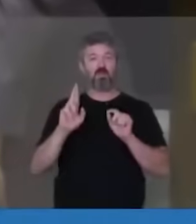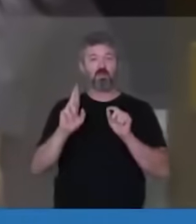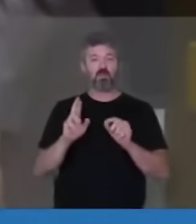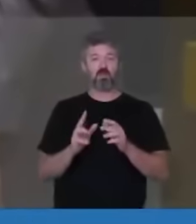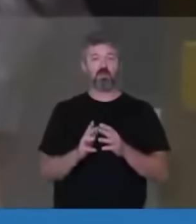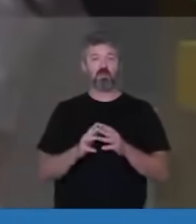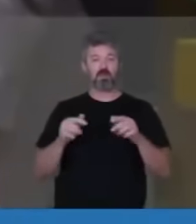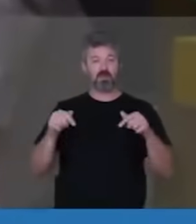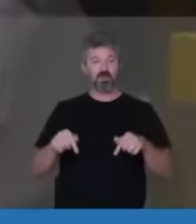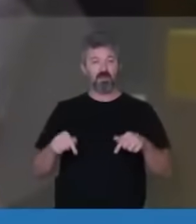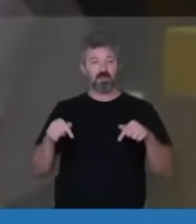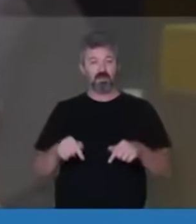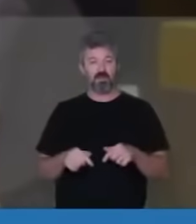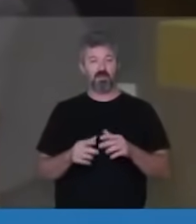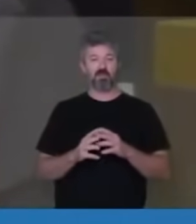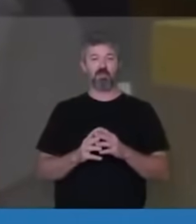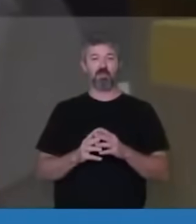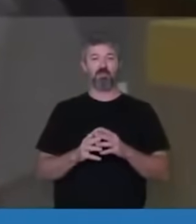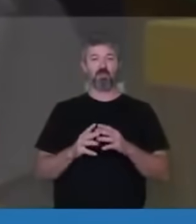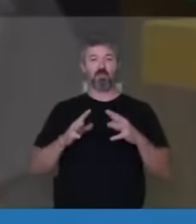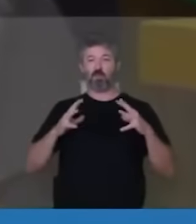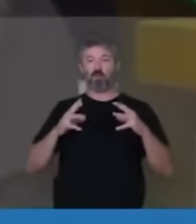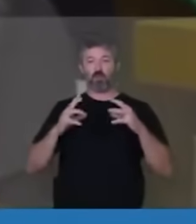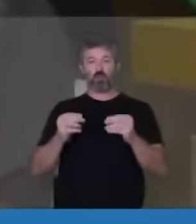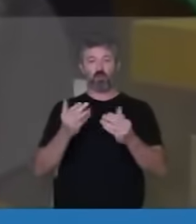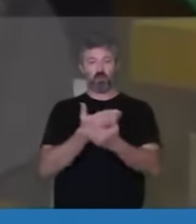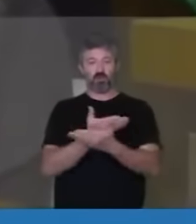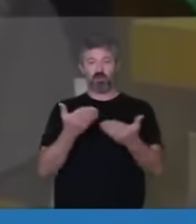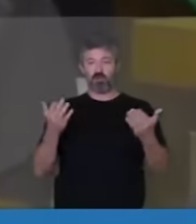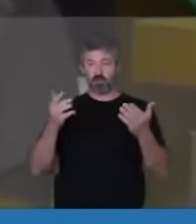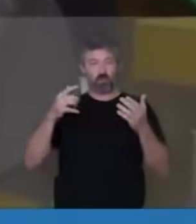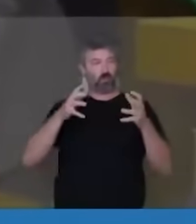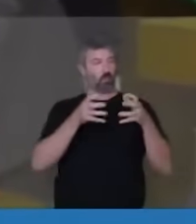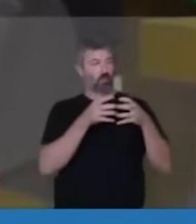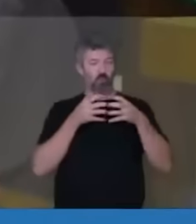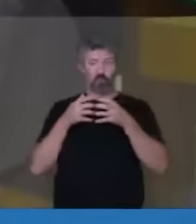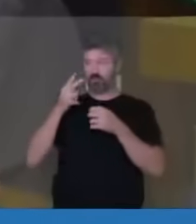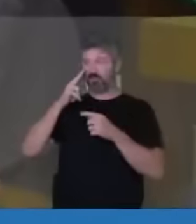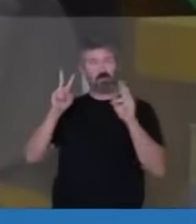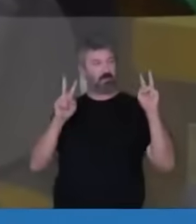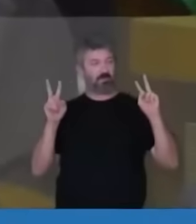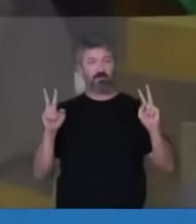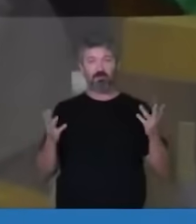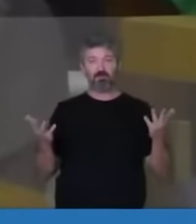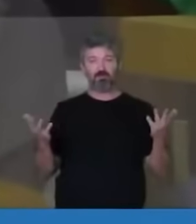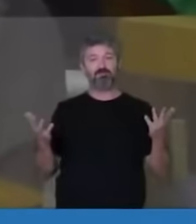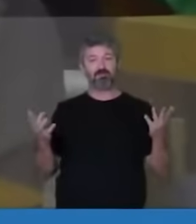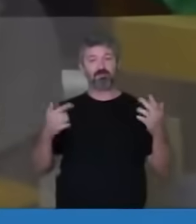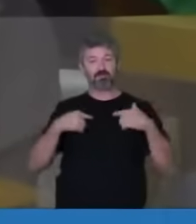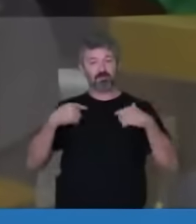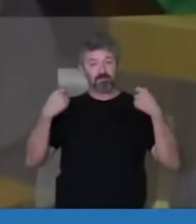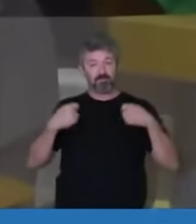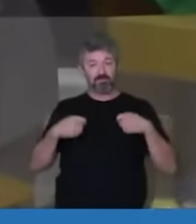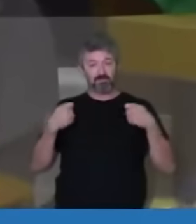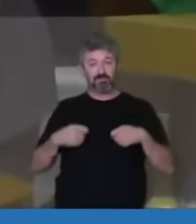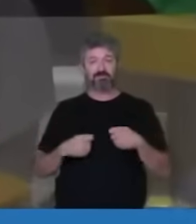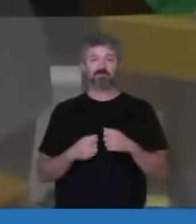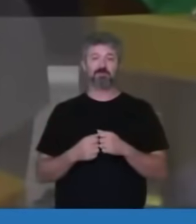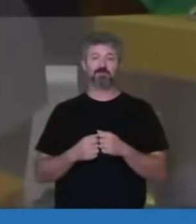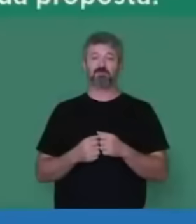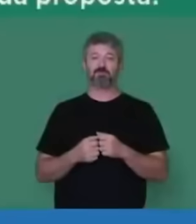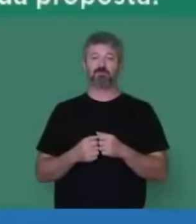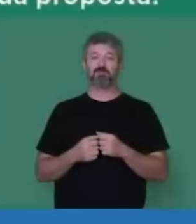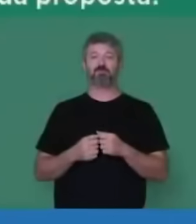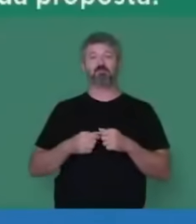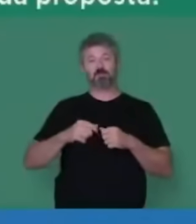representada aqui por todos que estão aqui nesse colegiado. E eu não poderia deixar absolutamente